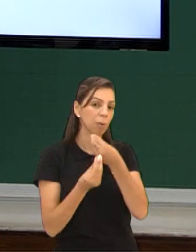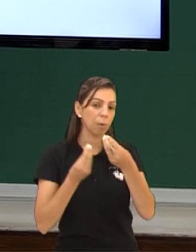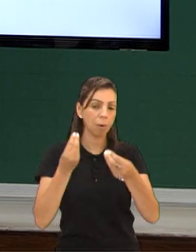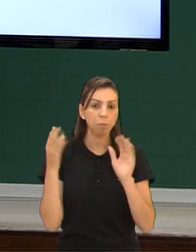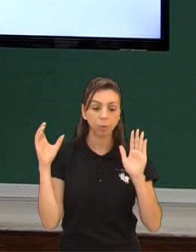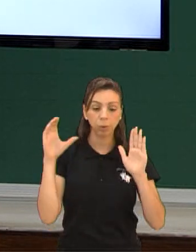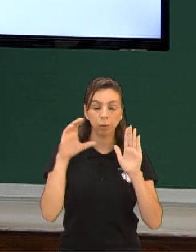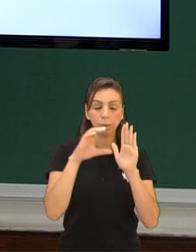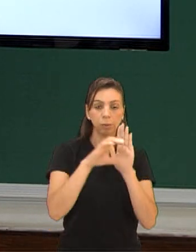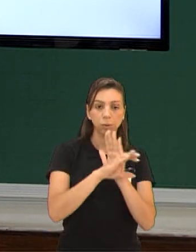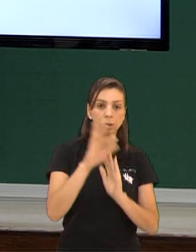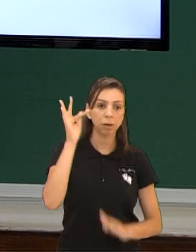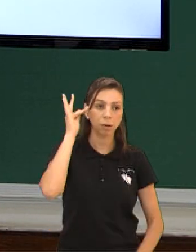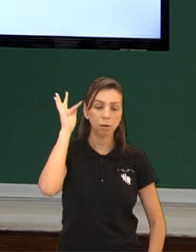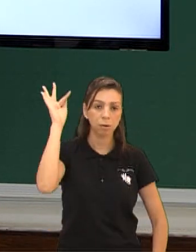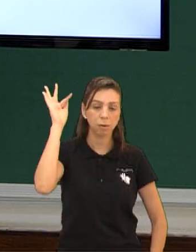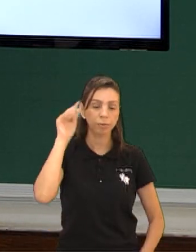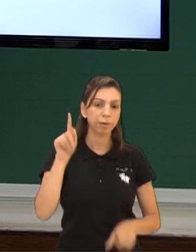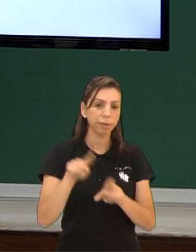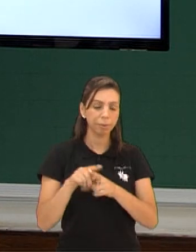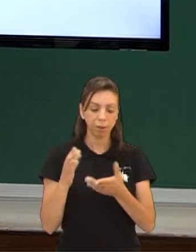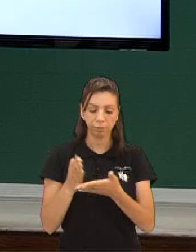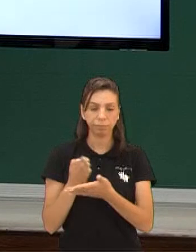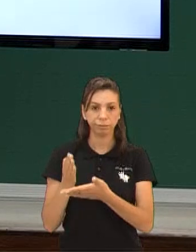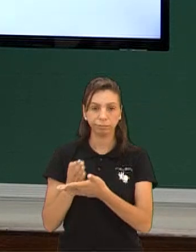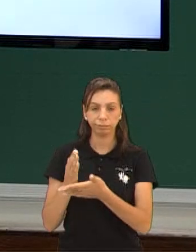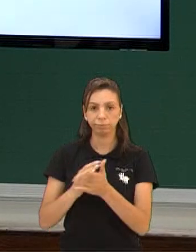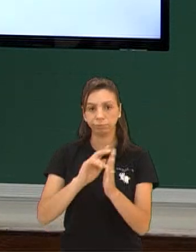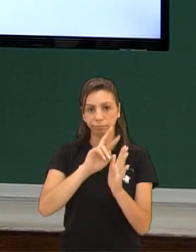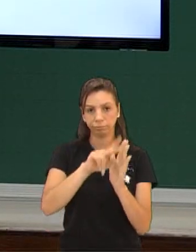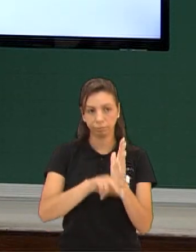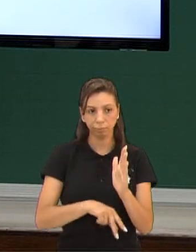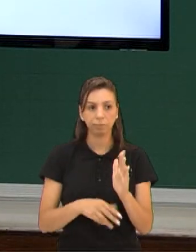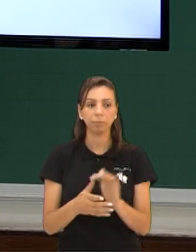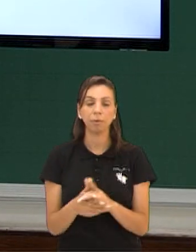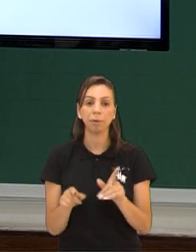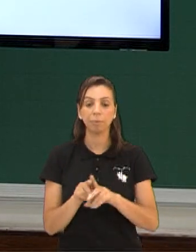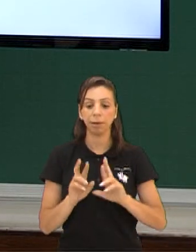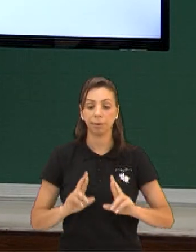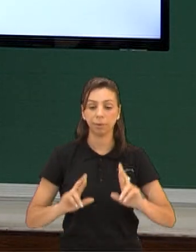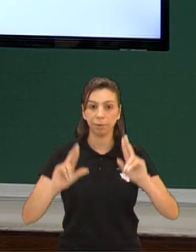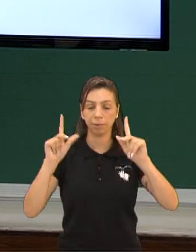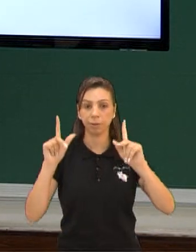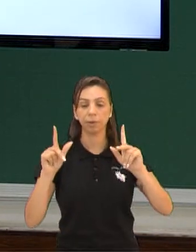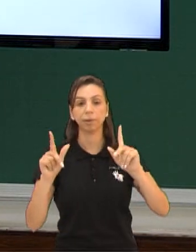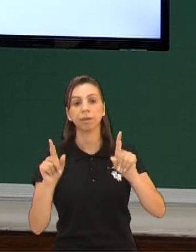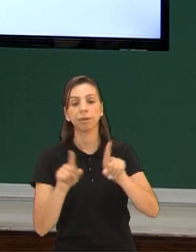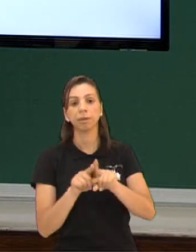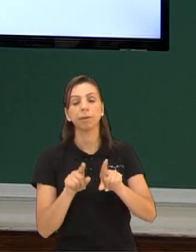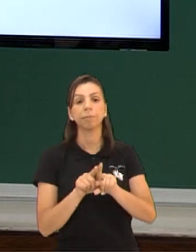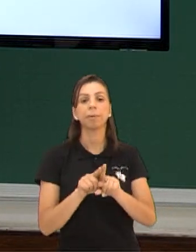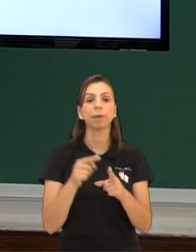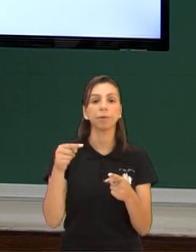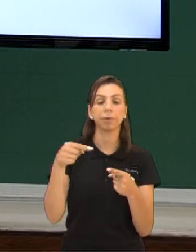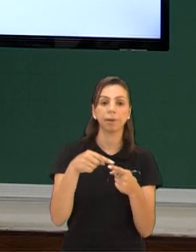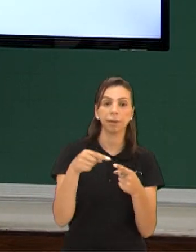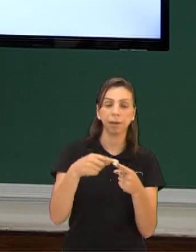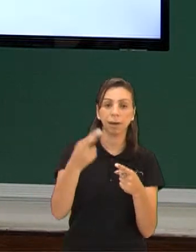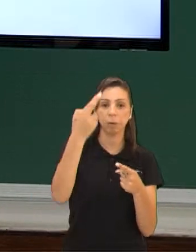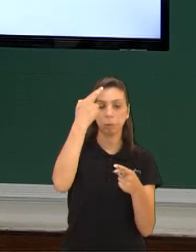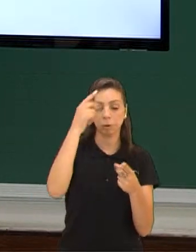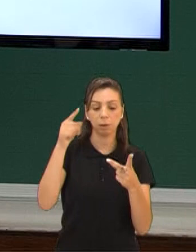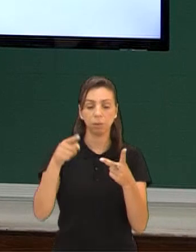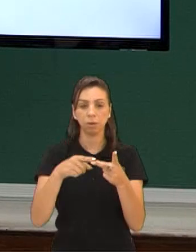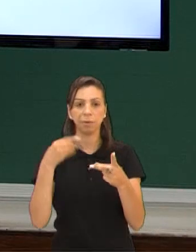suas várias obras, aquilo que ele estudou. Também vimos a diferença entre racionalismo e empirismo. Vimos